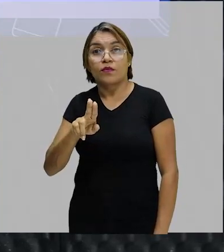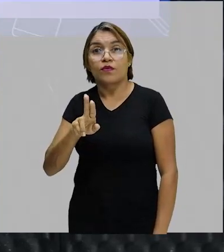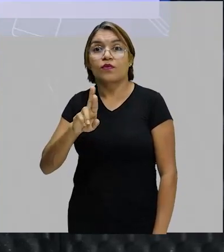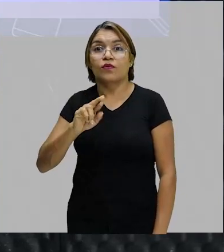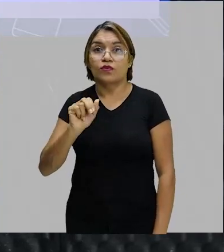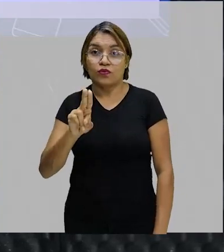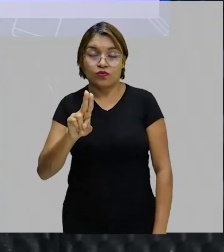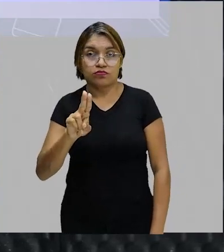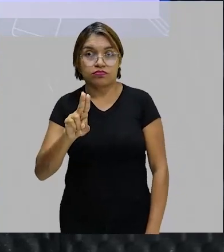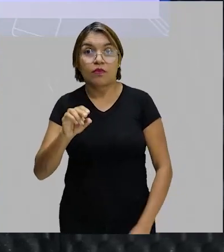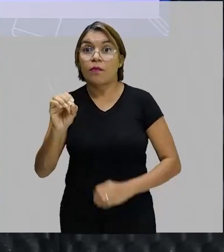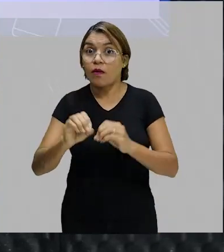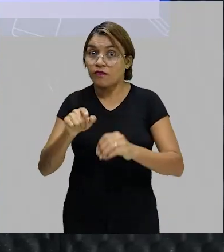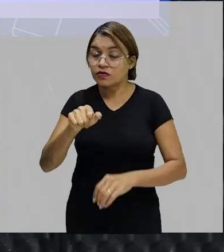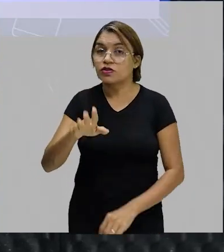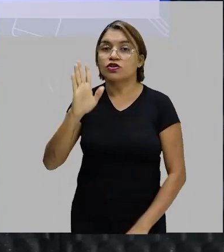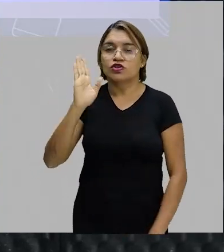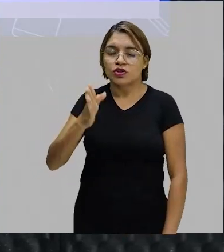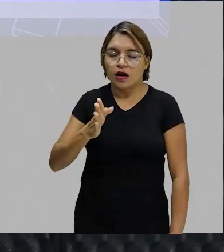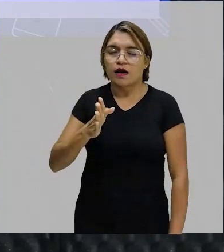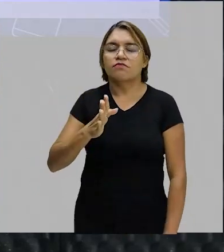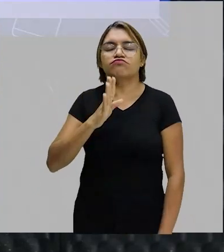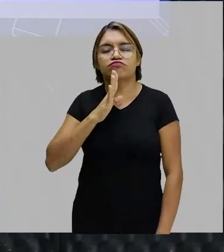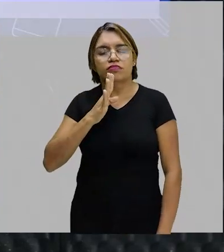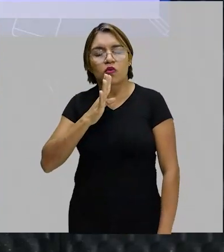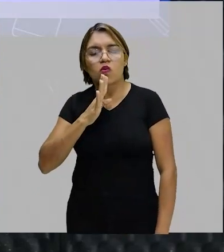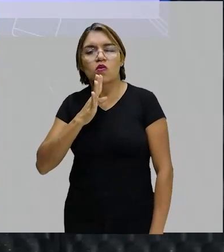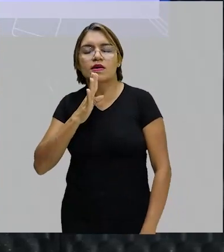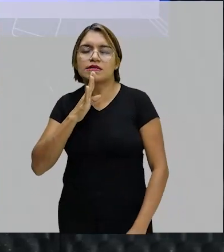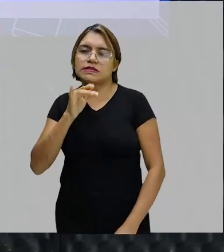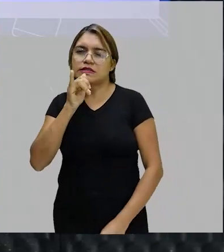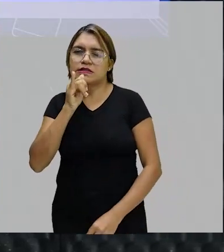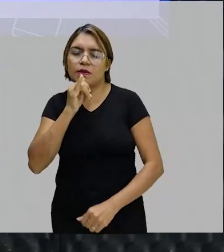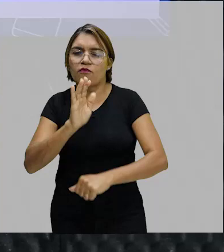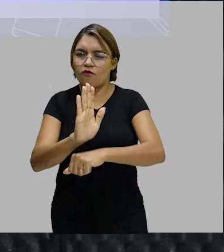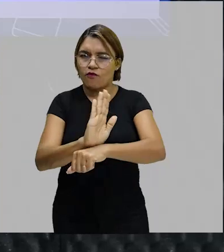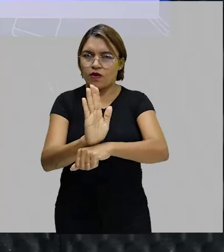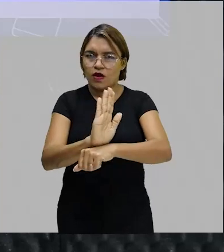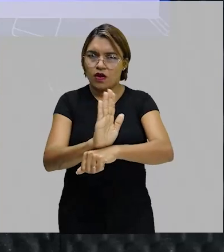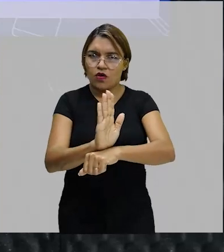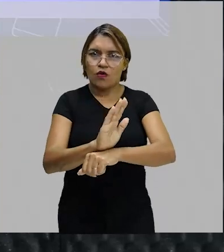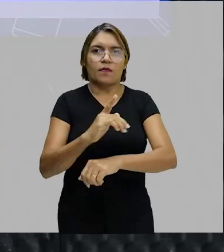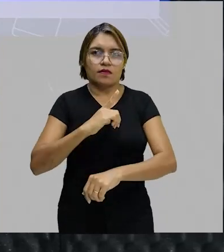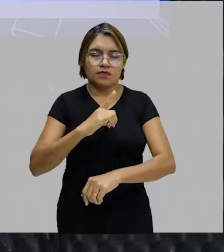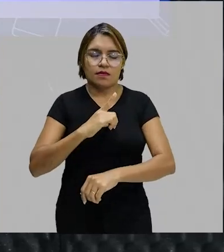certeza vocês já ouviram falar, ouviram um filme que tem sobre Caramuru.